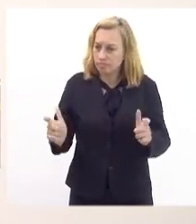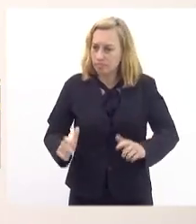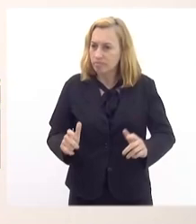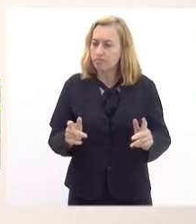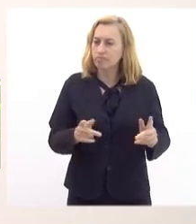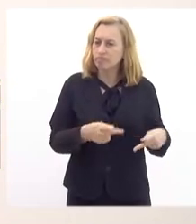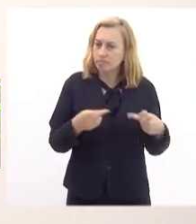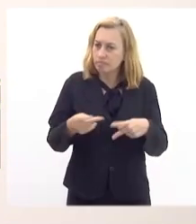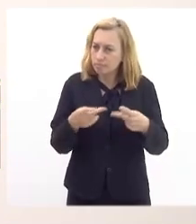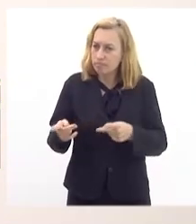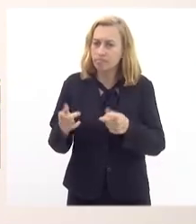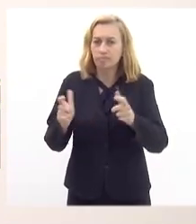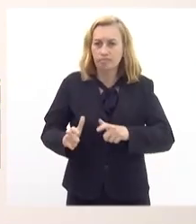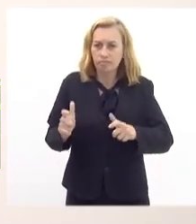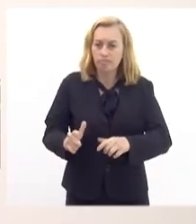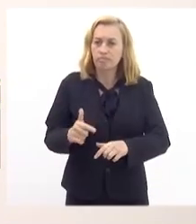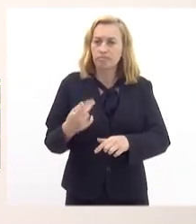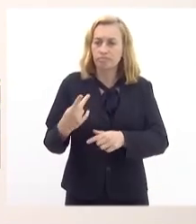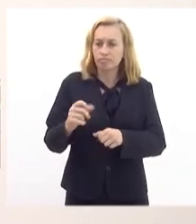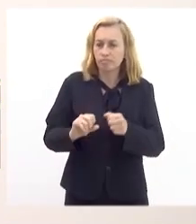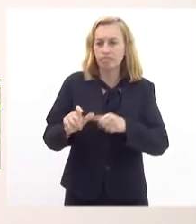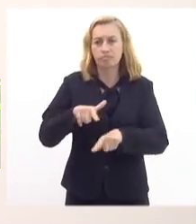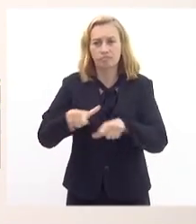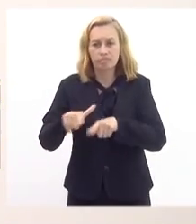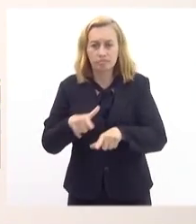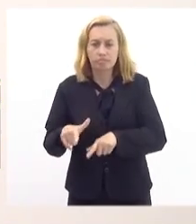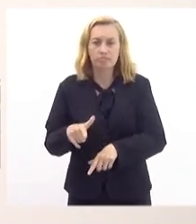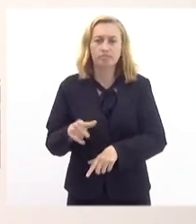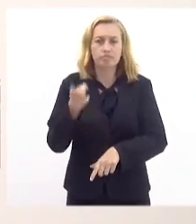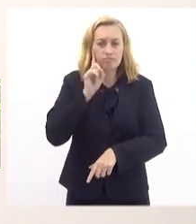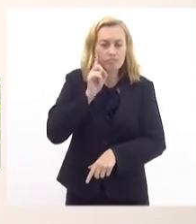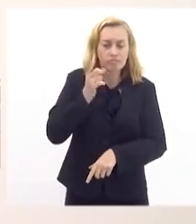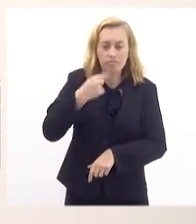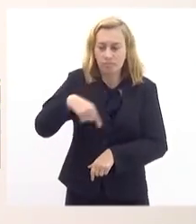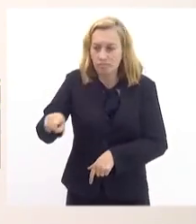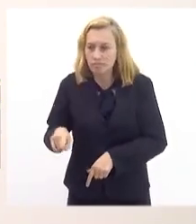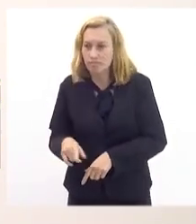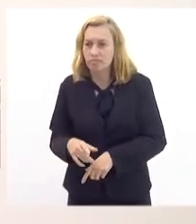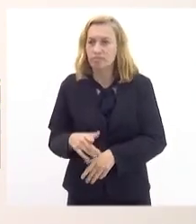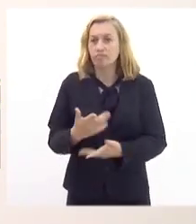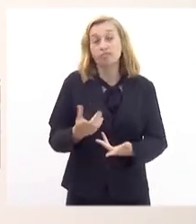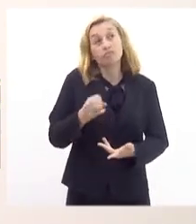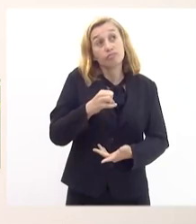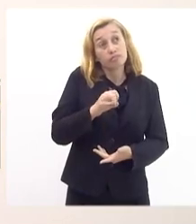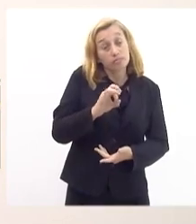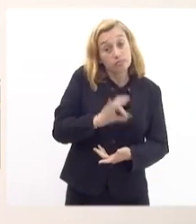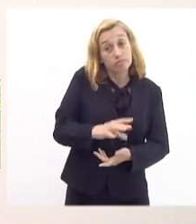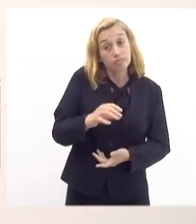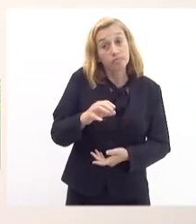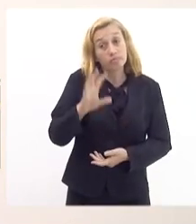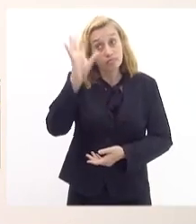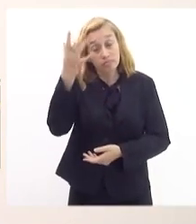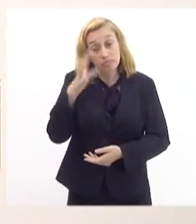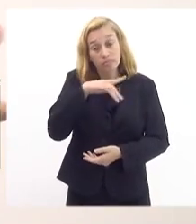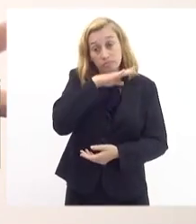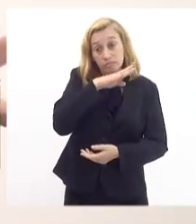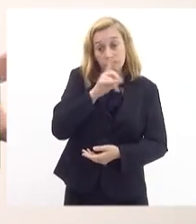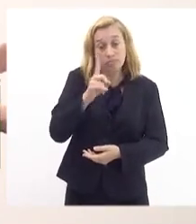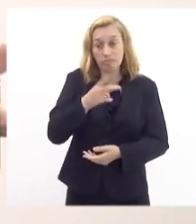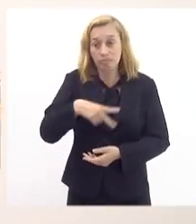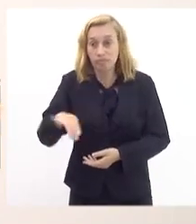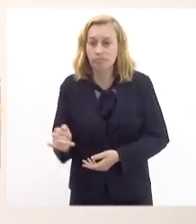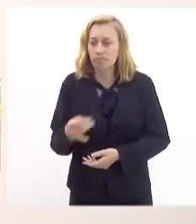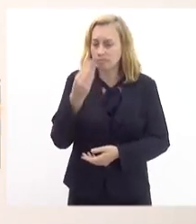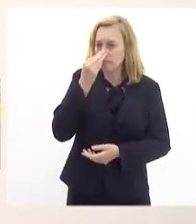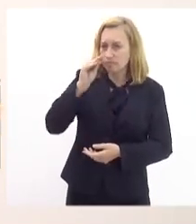lide não só na desempenhando suas funções todos os dias tomar praticamente param segundo tempo é muito ruim né Essa pessoa são